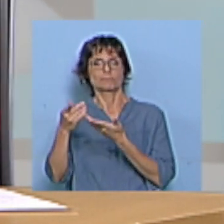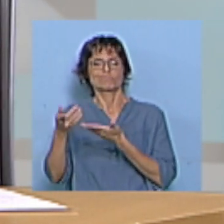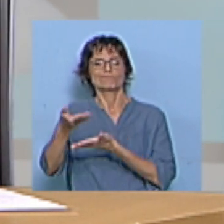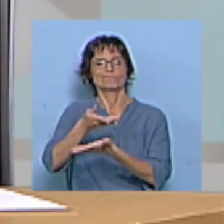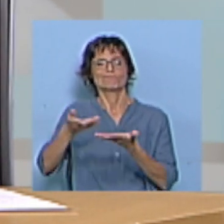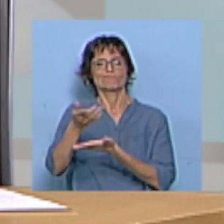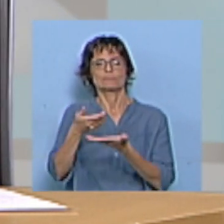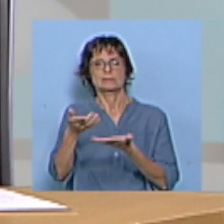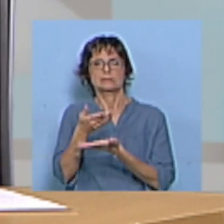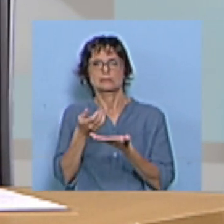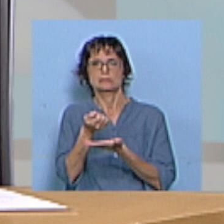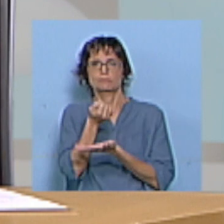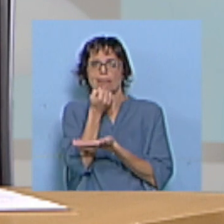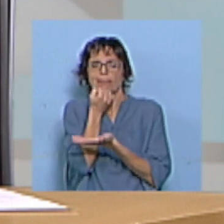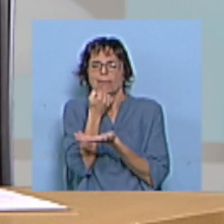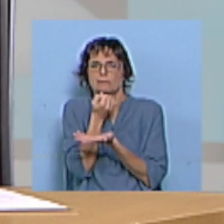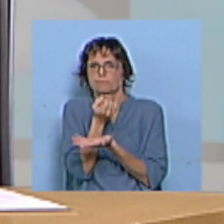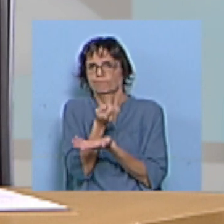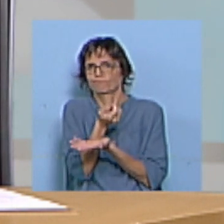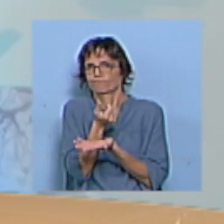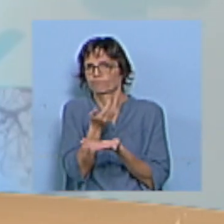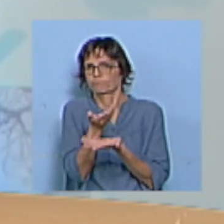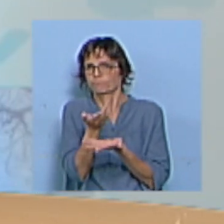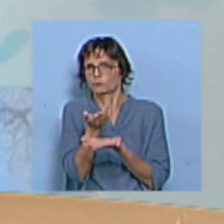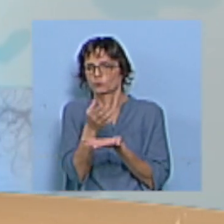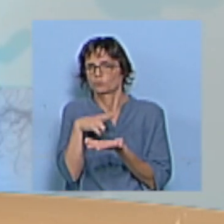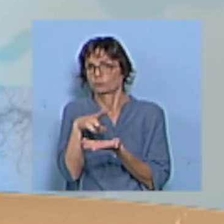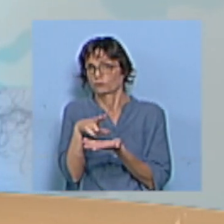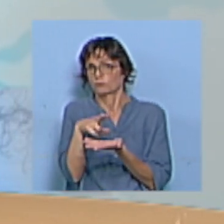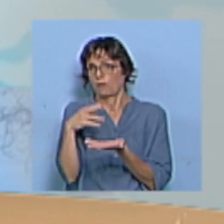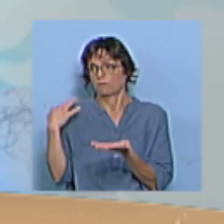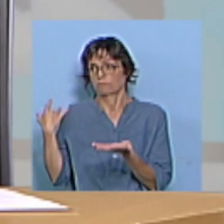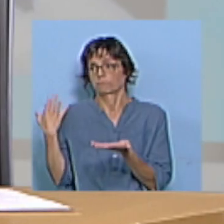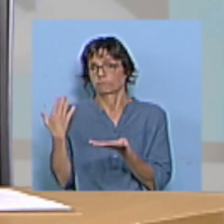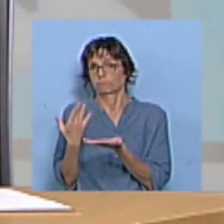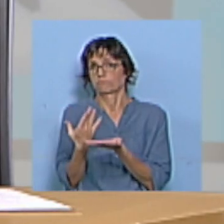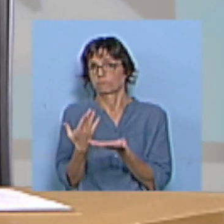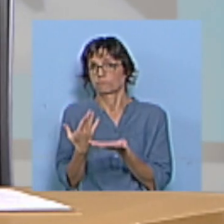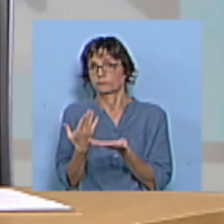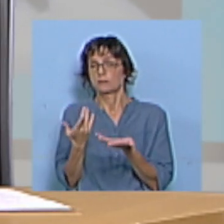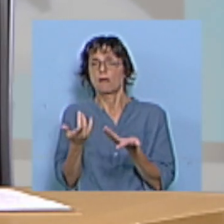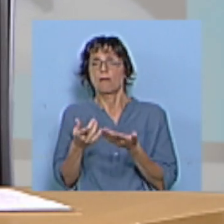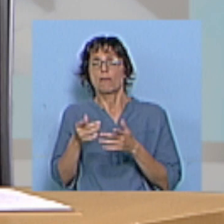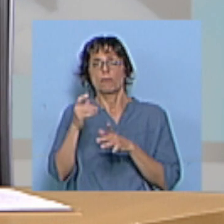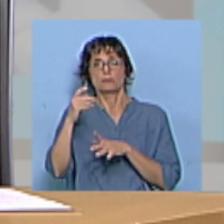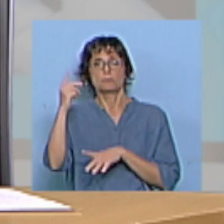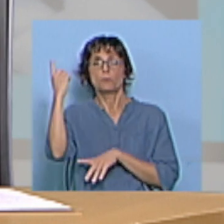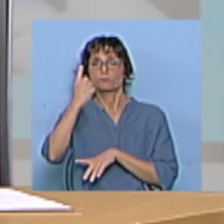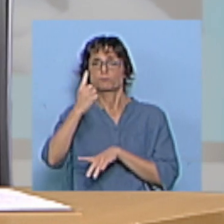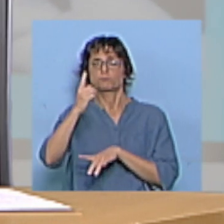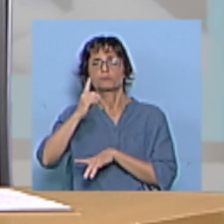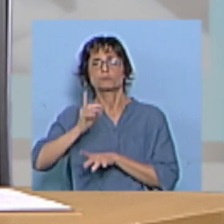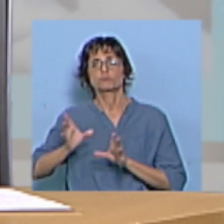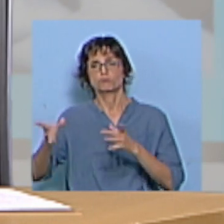simpáticas com Portugal. O histórico já o vai demonstrando. Exatamente, já tínhamos aquele presidente do Eurogrupo que também era